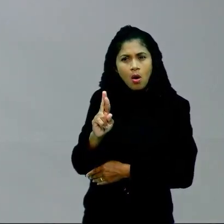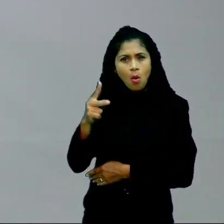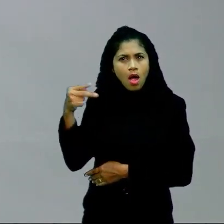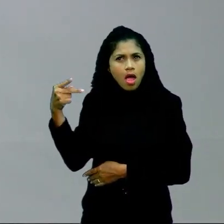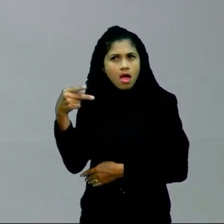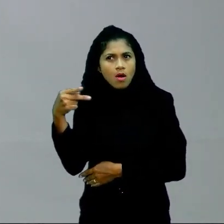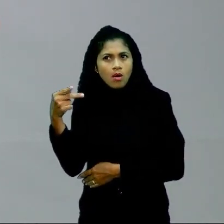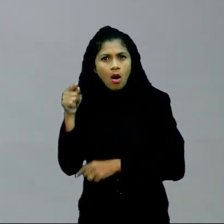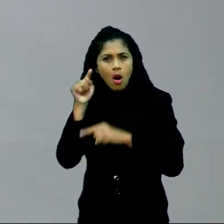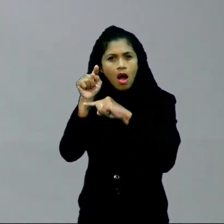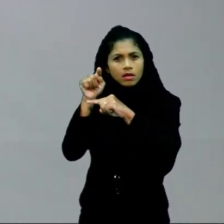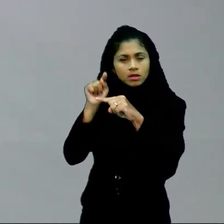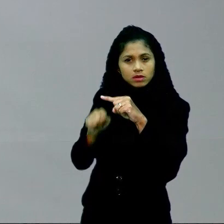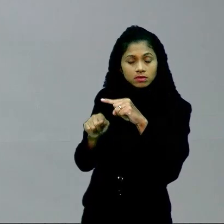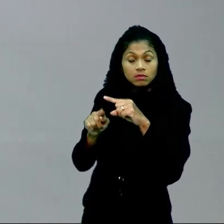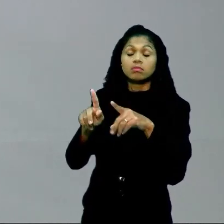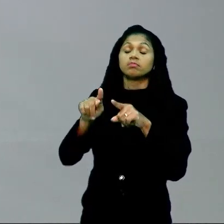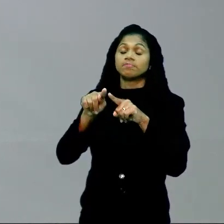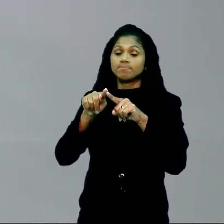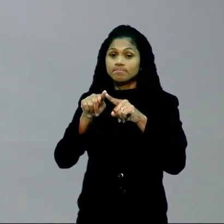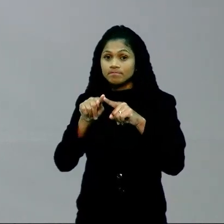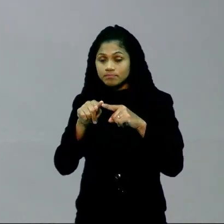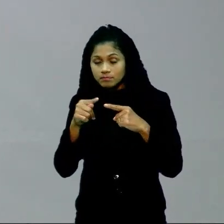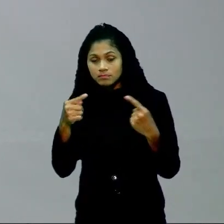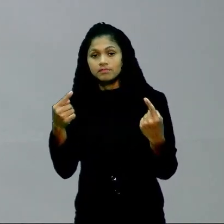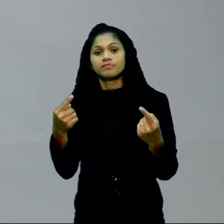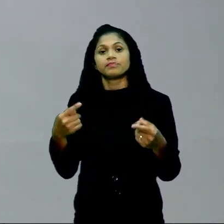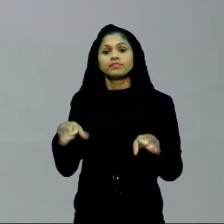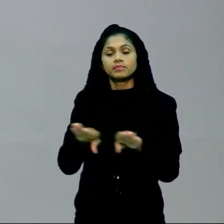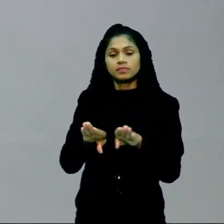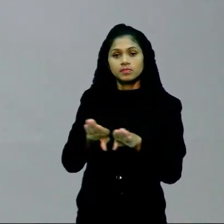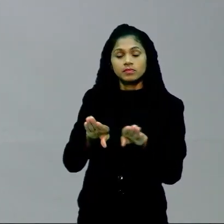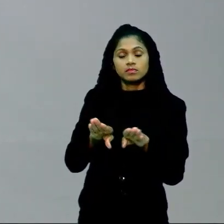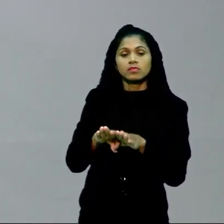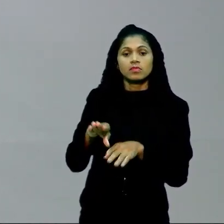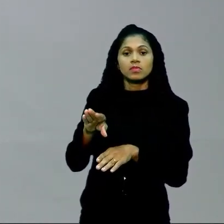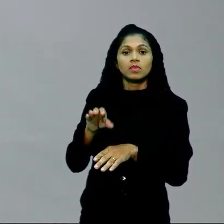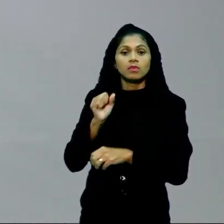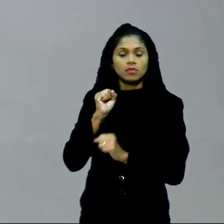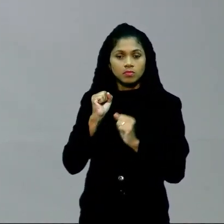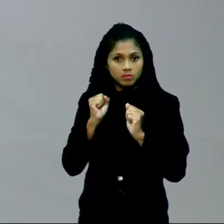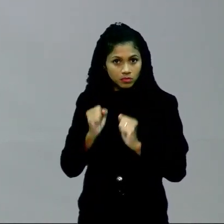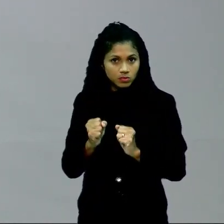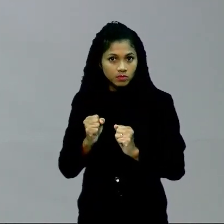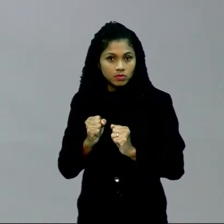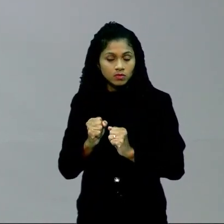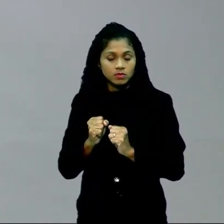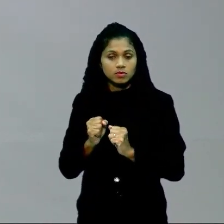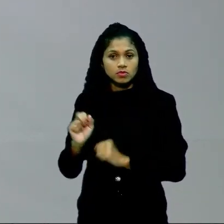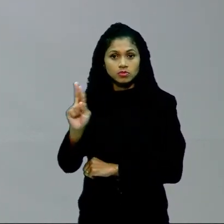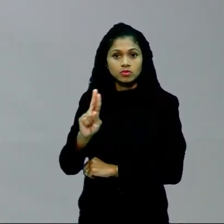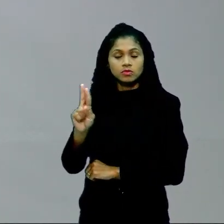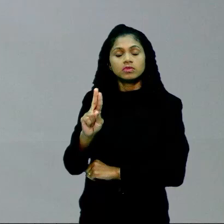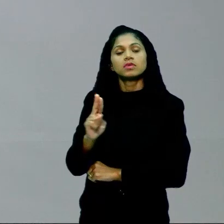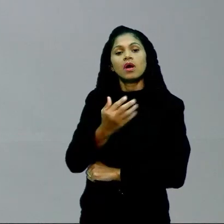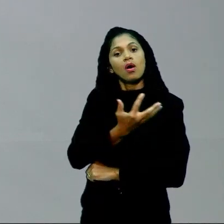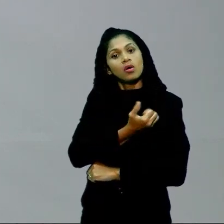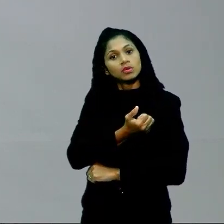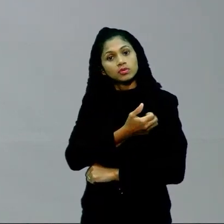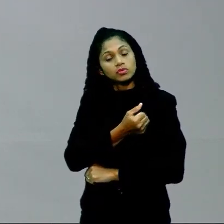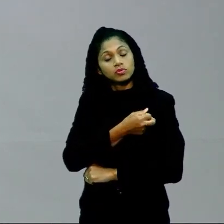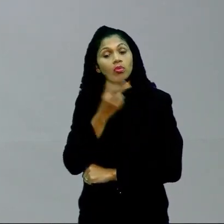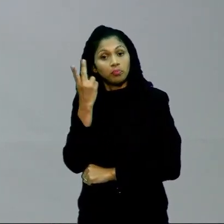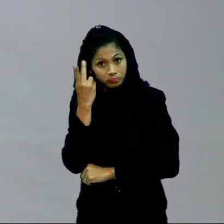mas também a gente pode trabalhar os números naturais dentro dela, onde a questão pode se tornar uma